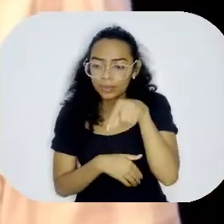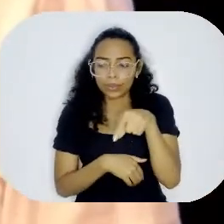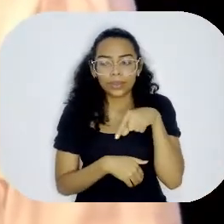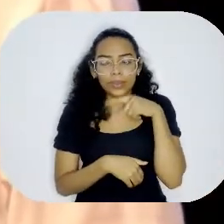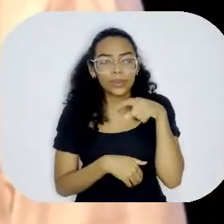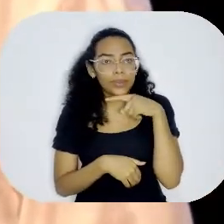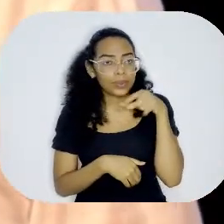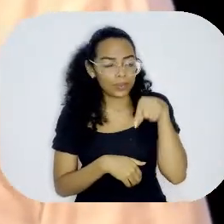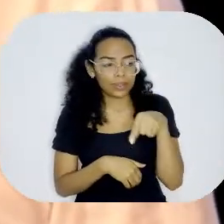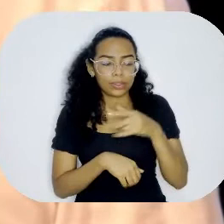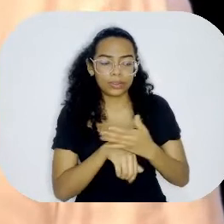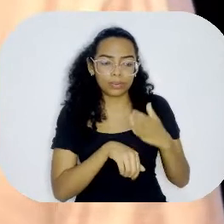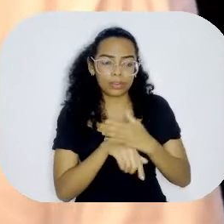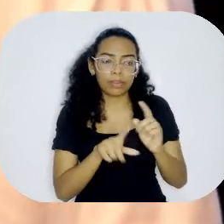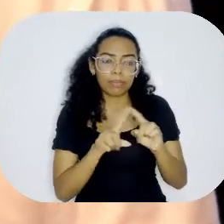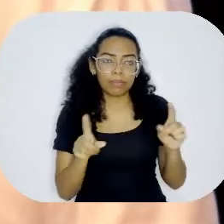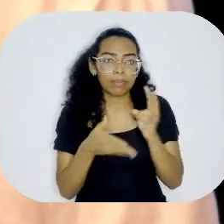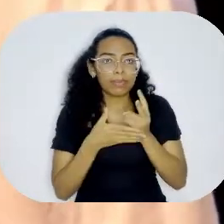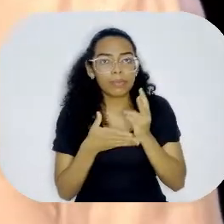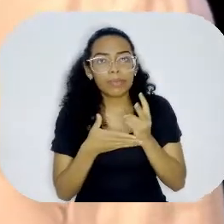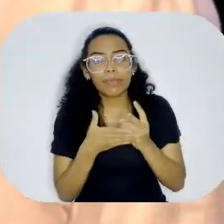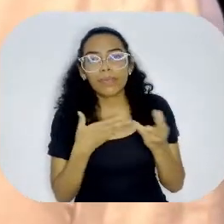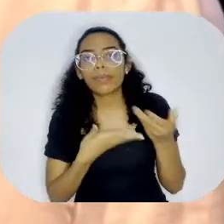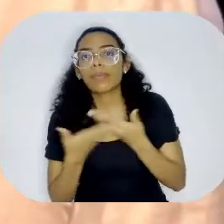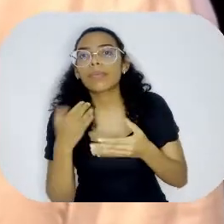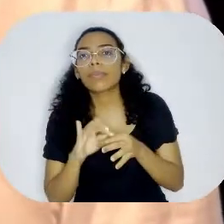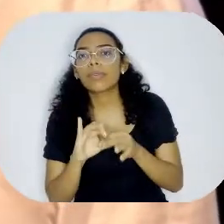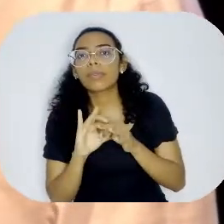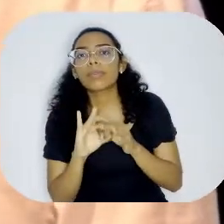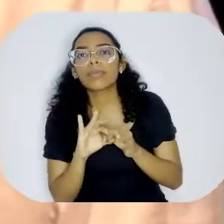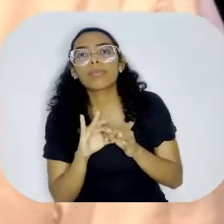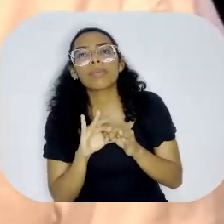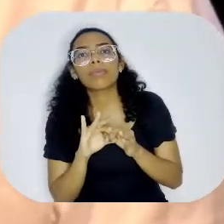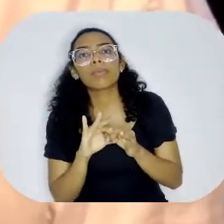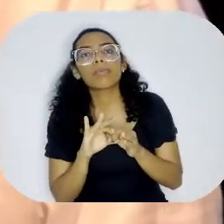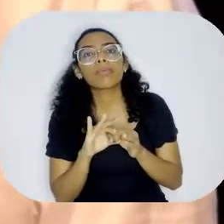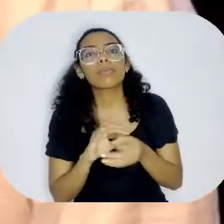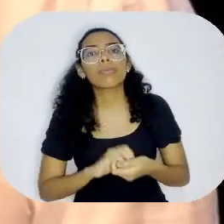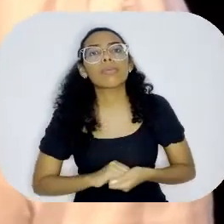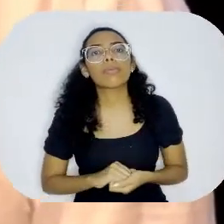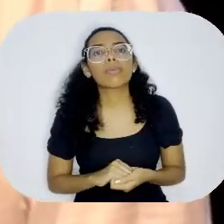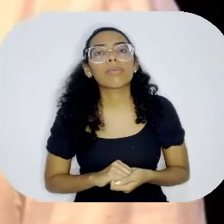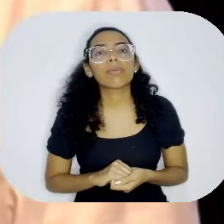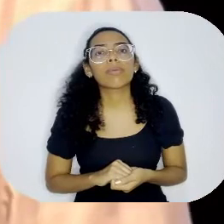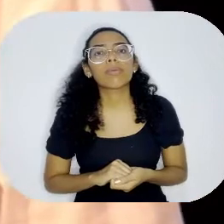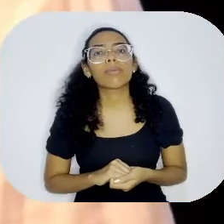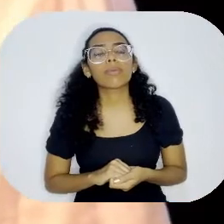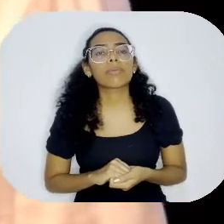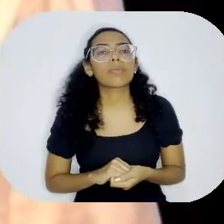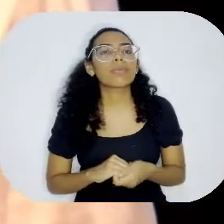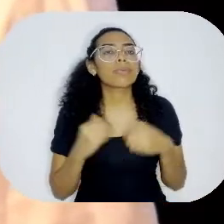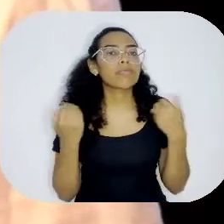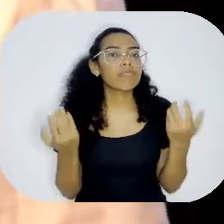esteve, talvez tenha estado no ensaio interativo, mas esteve muito ali, sempre introspectivo. Mas eu não poderia jamais de chamar aqui um poeta que está aqui para declamar